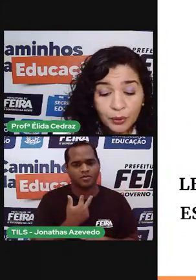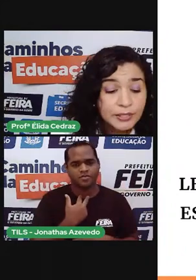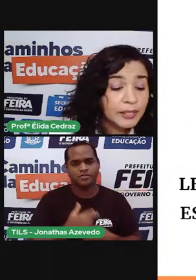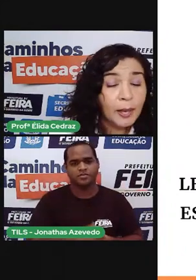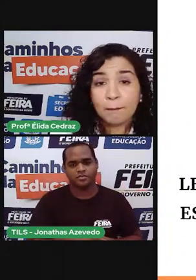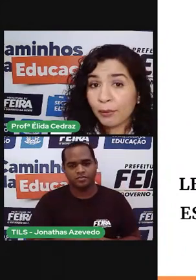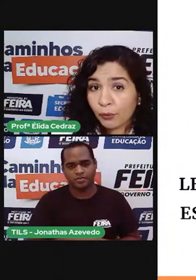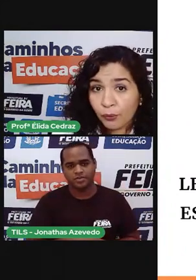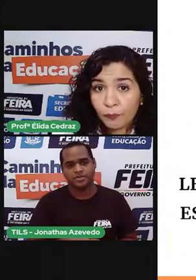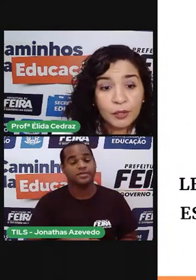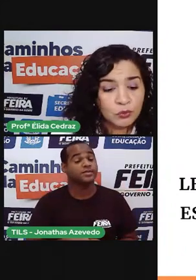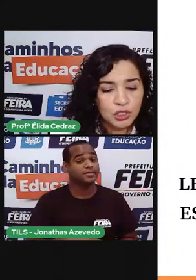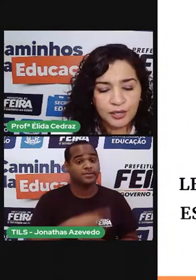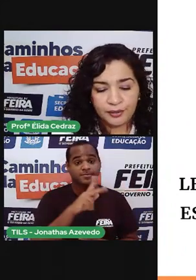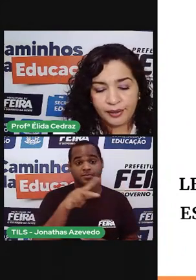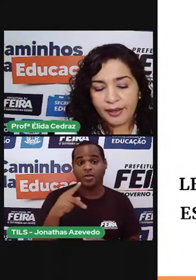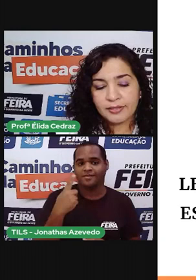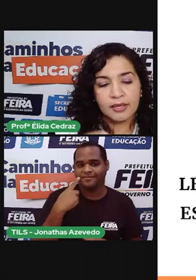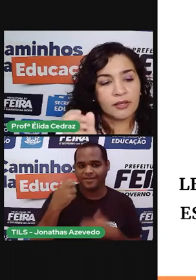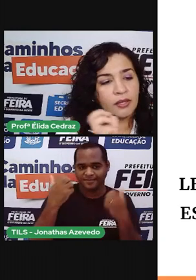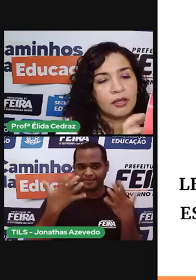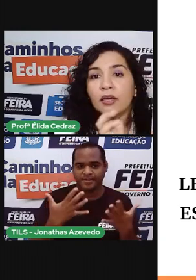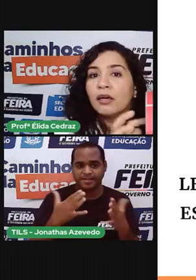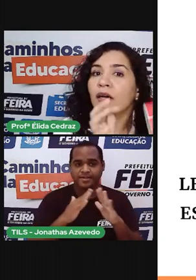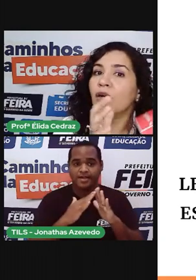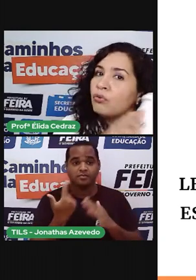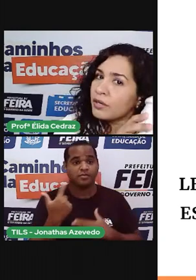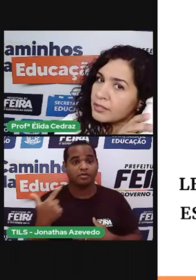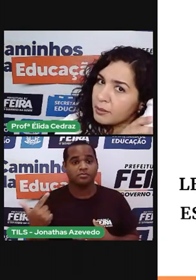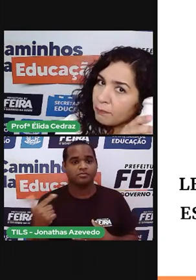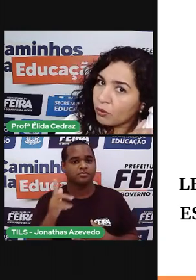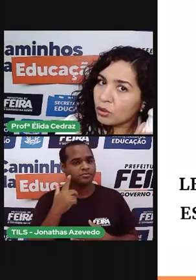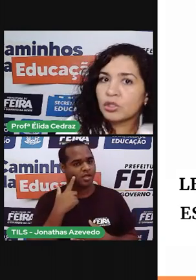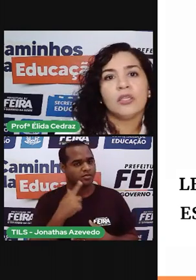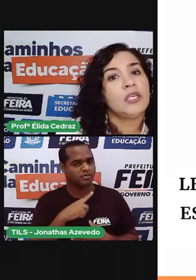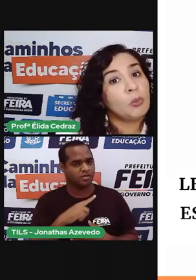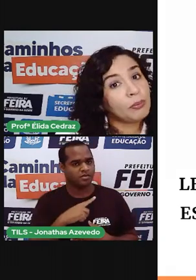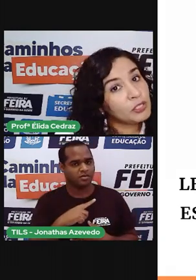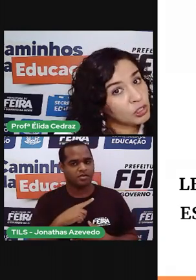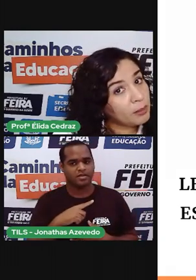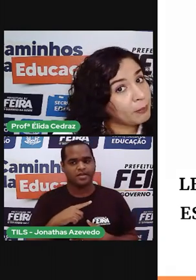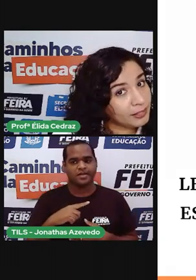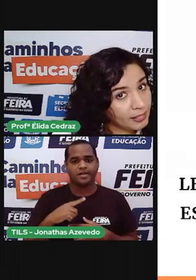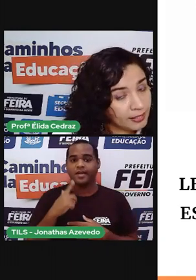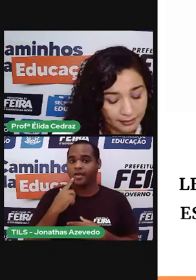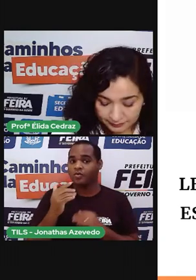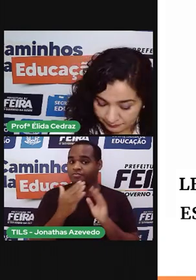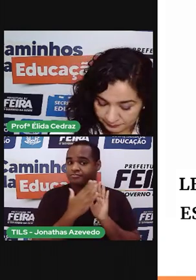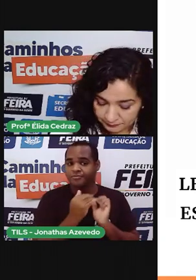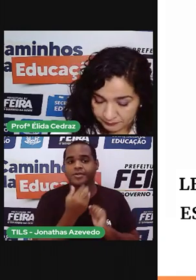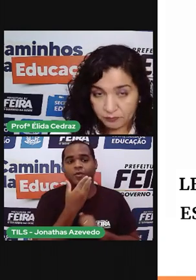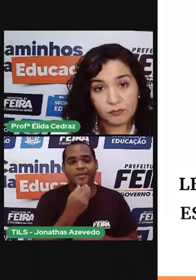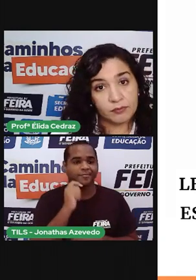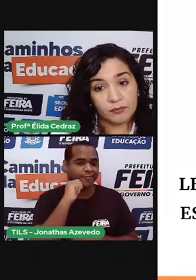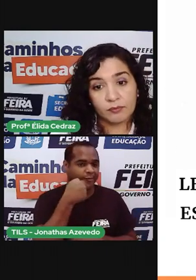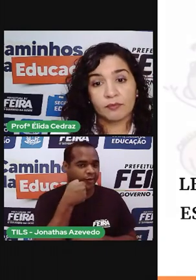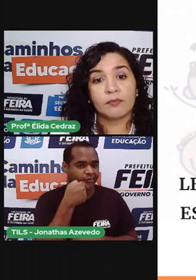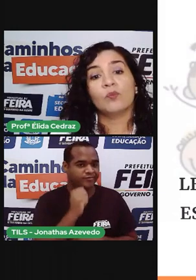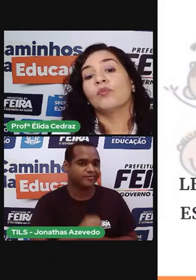única coisa que a Pró não tinha em casa foi esse pote que eu pedi na padaria.